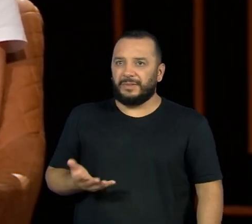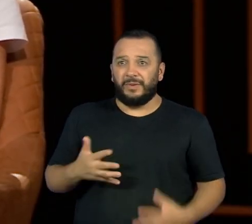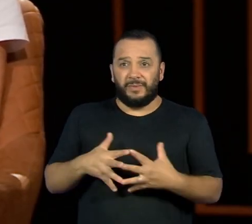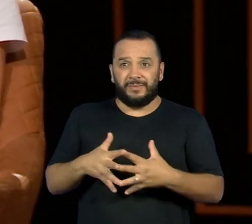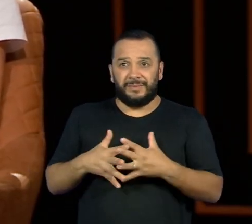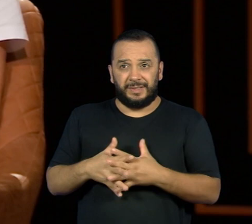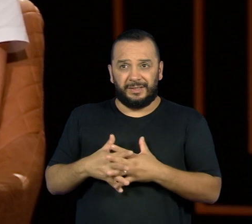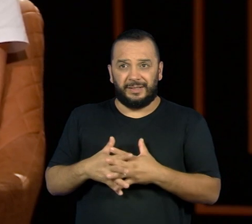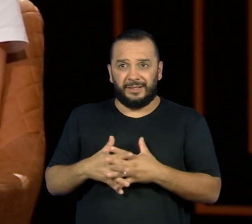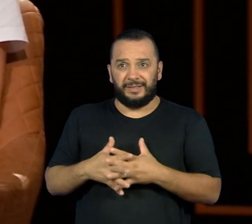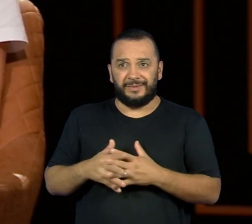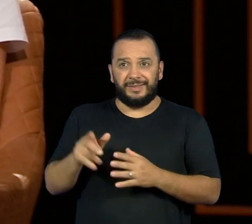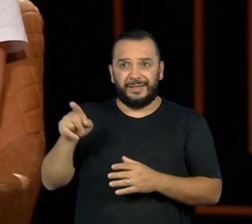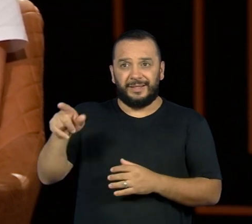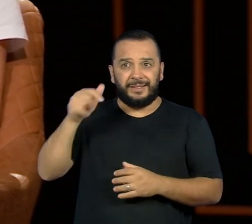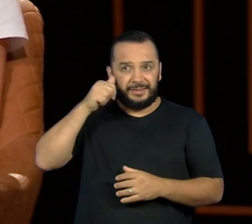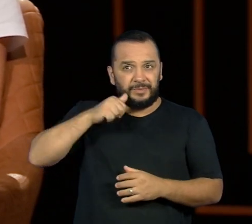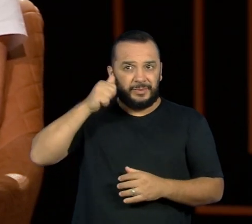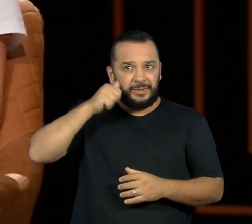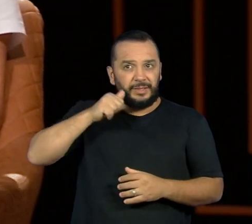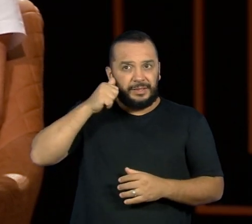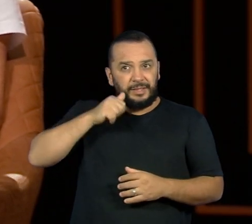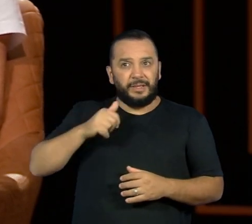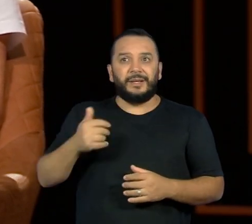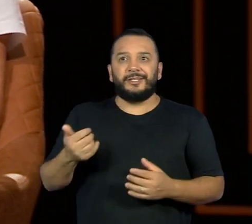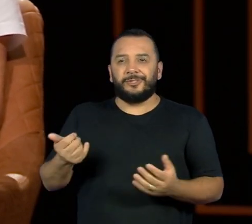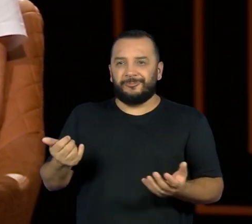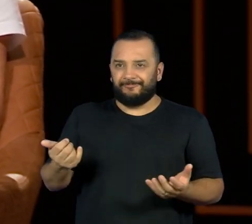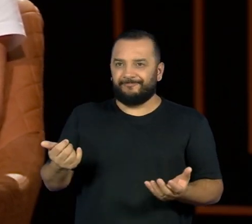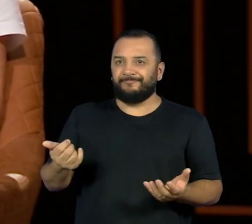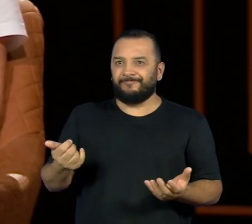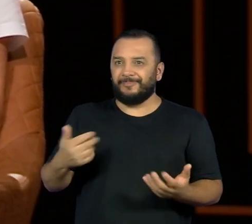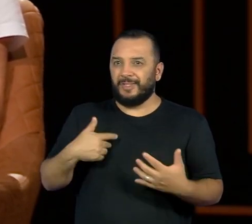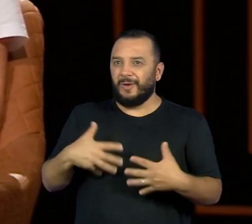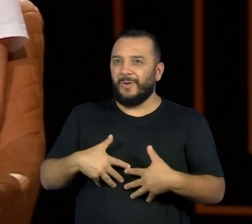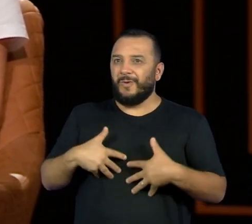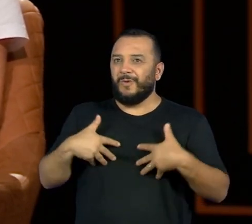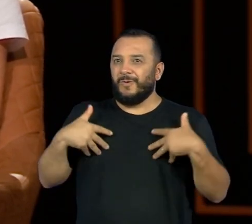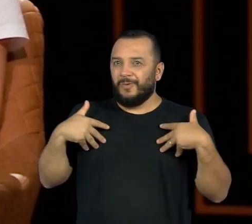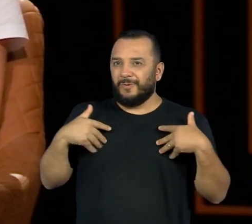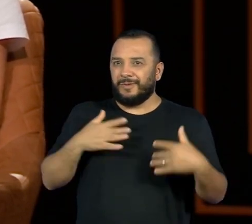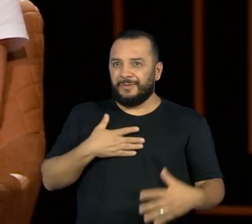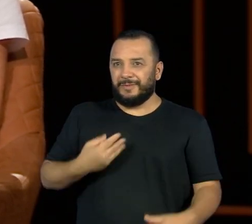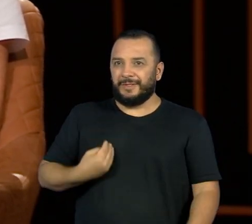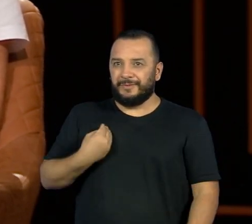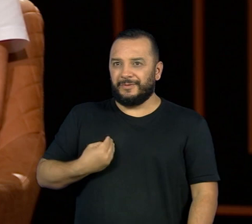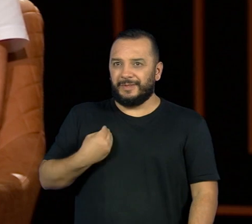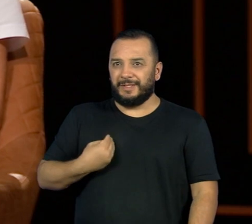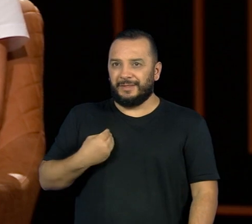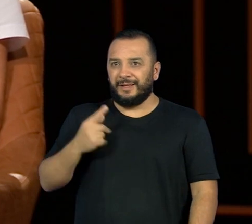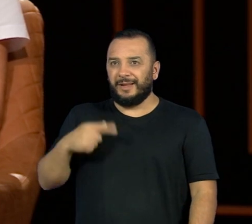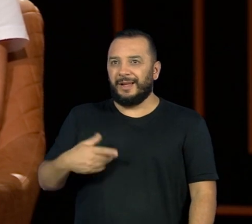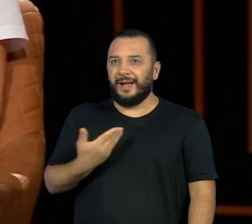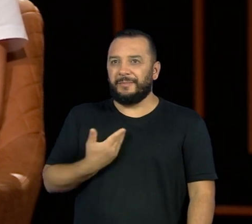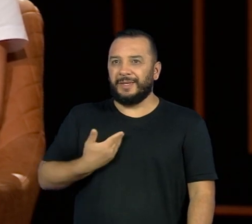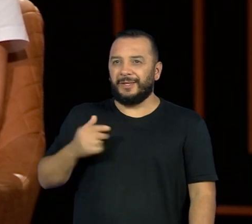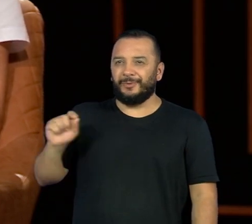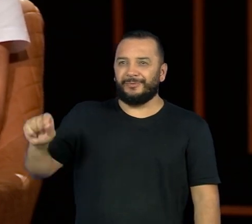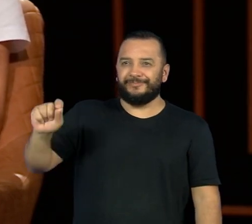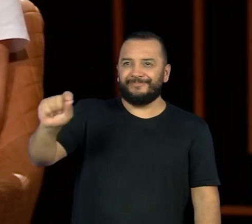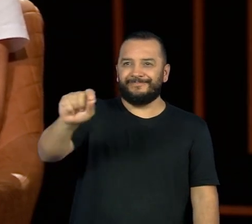Complicado. Essa mulher eu tenho um orgulho só da minha vida. Os amigos,